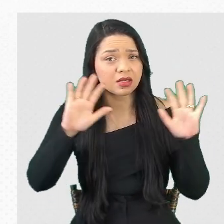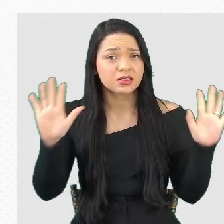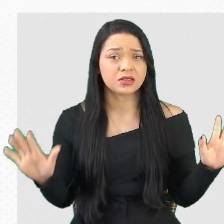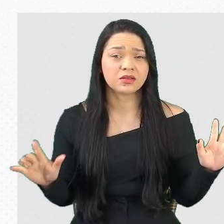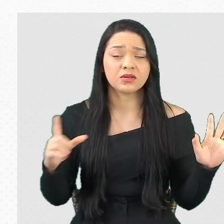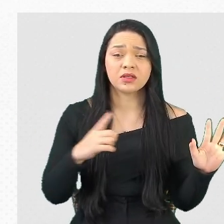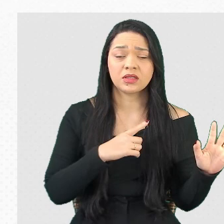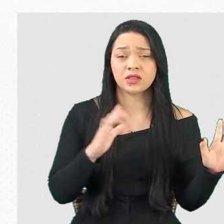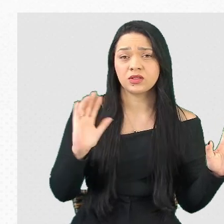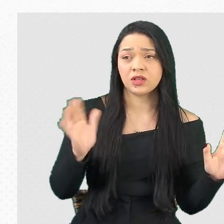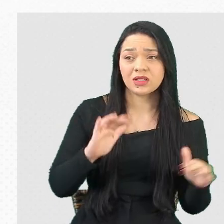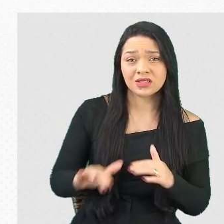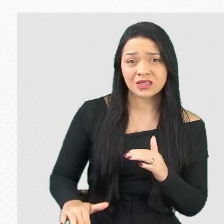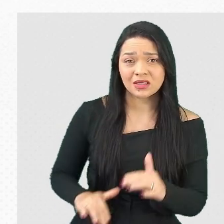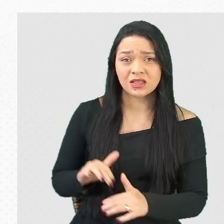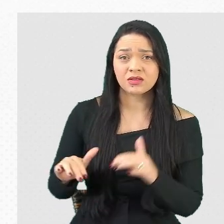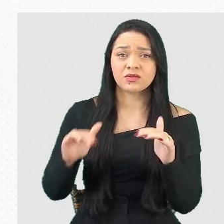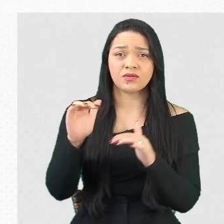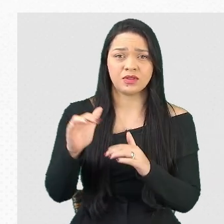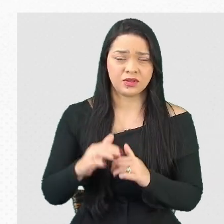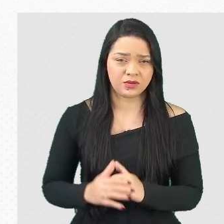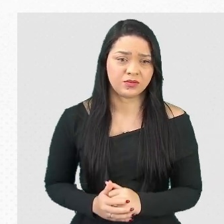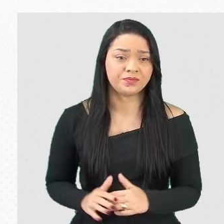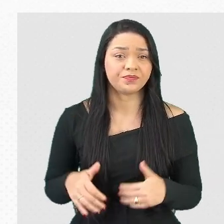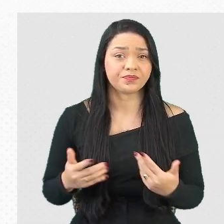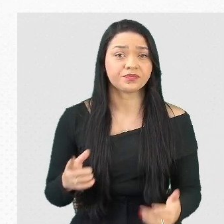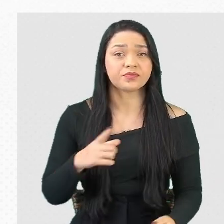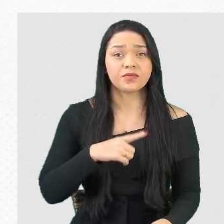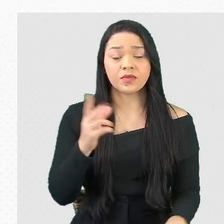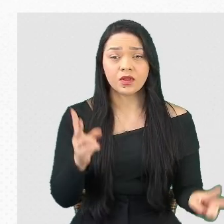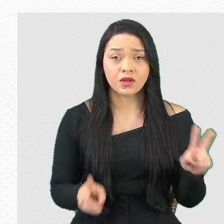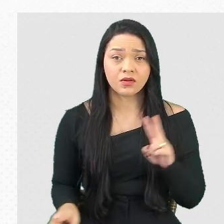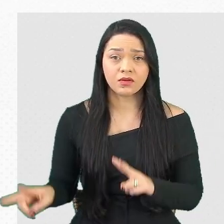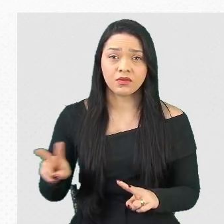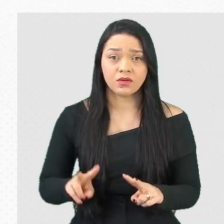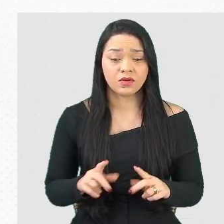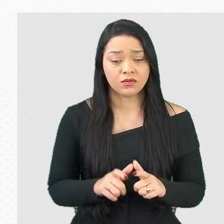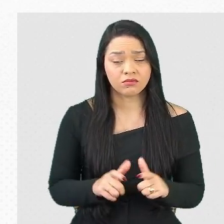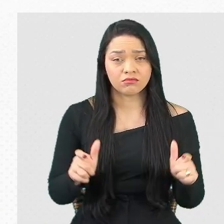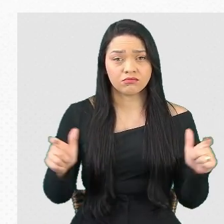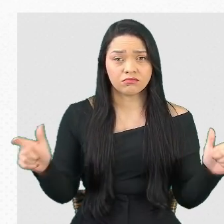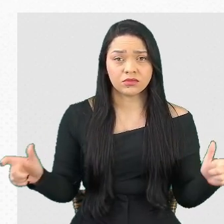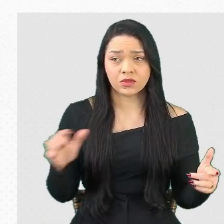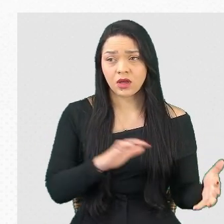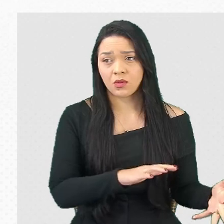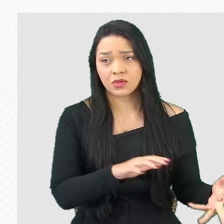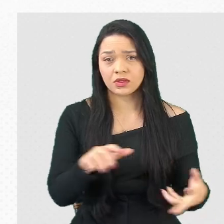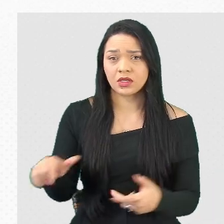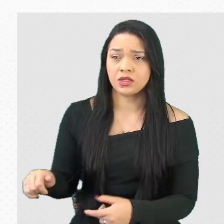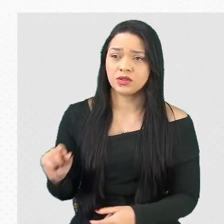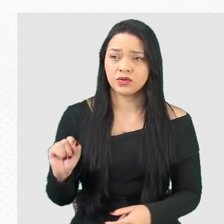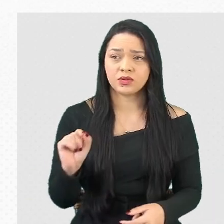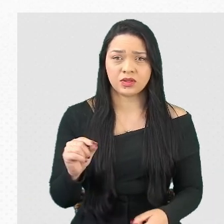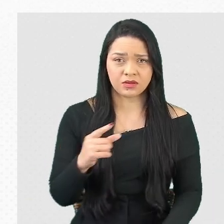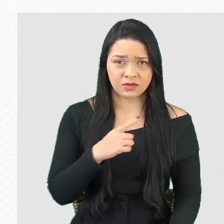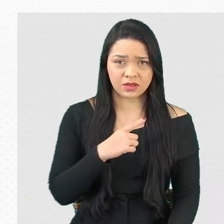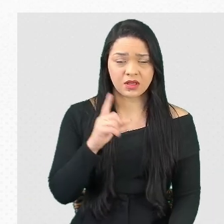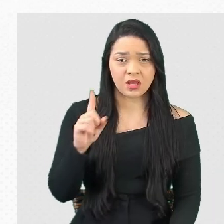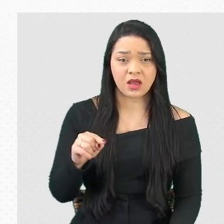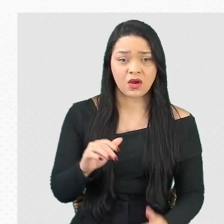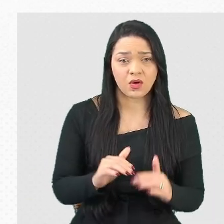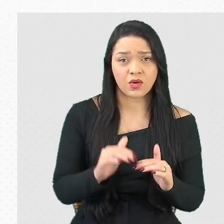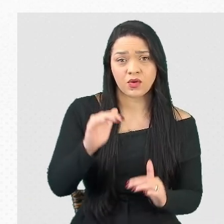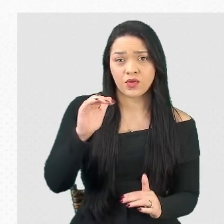que eles estavam construindo. E tinha uma visão evolucionista da humanidade, sendo que o critério para essa evolução era o nível